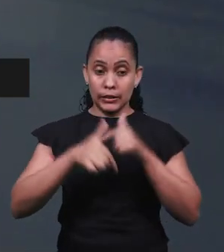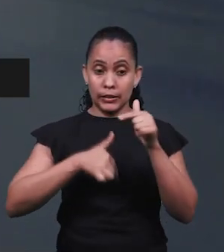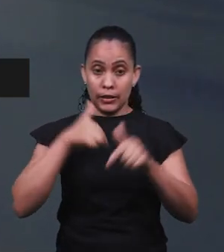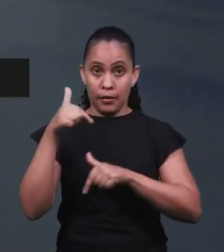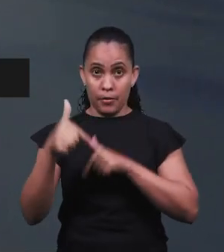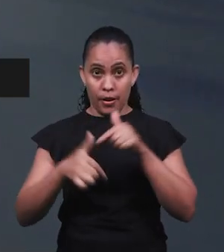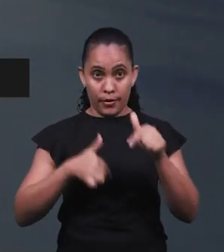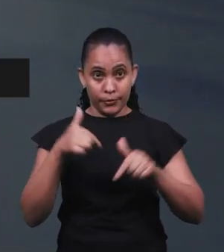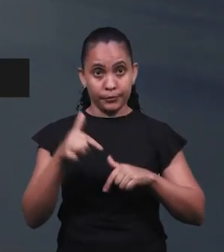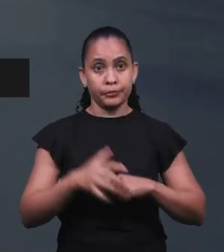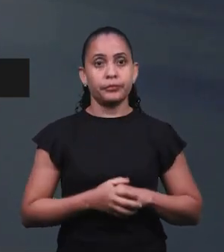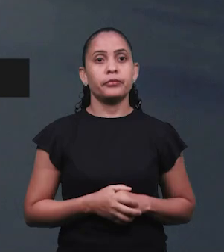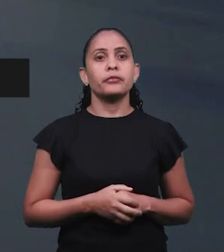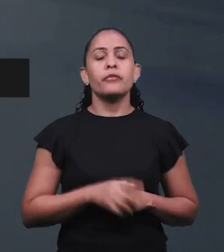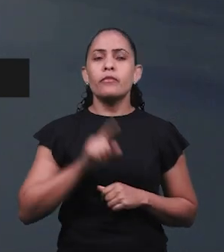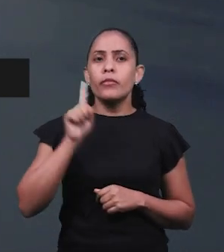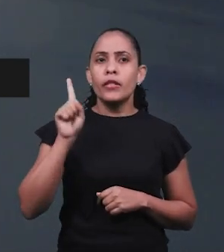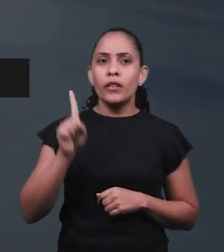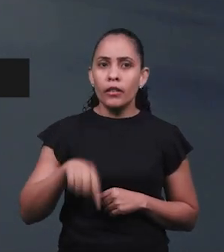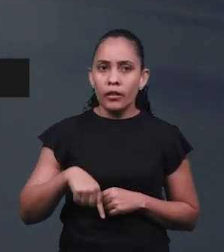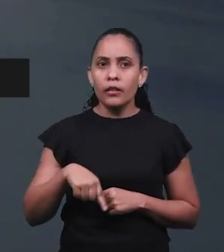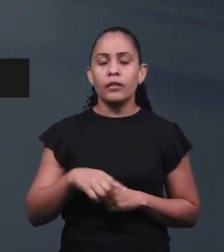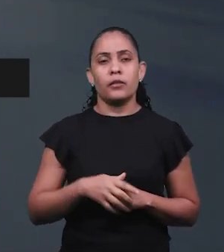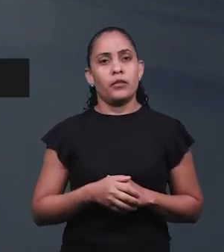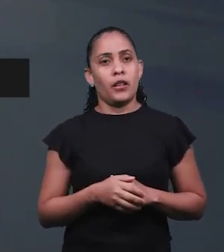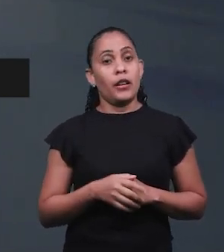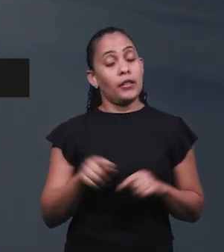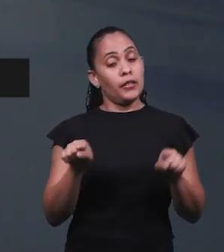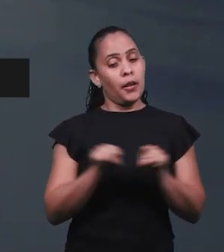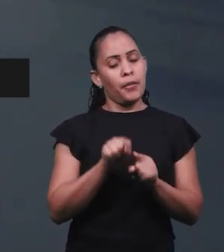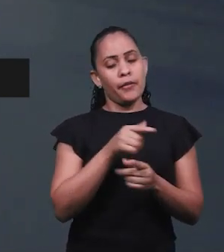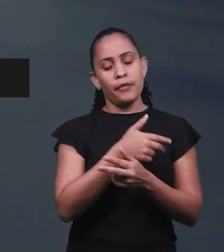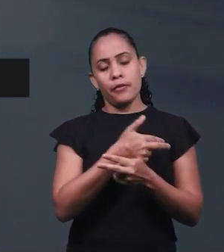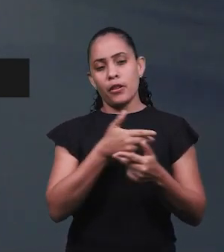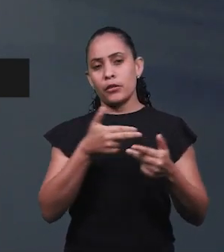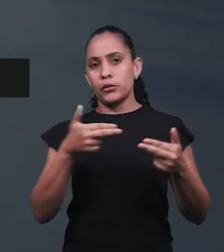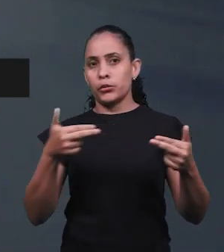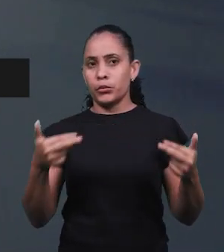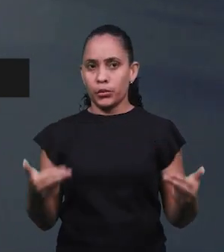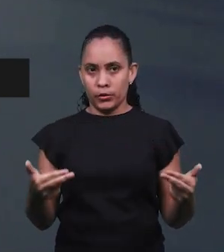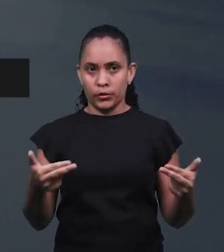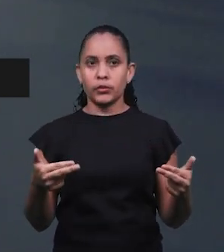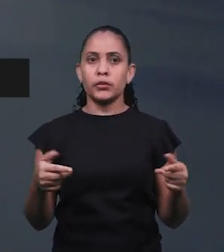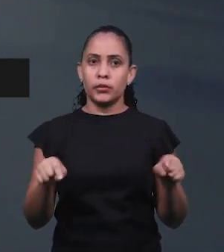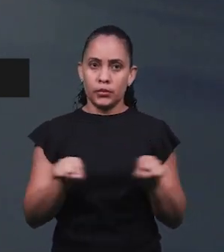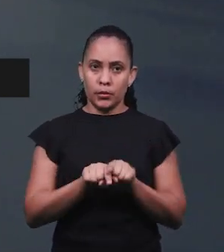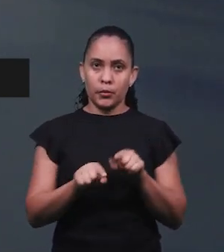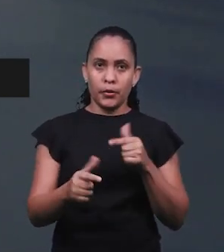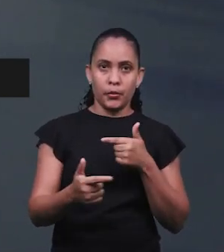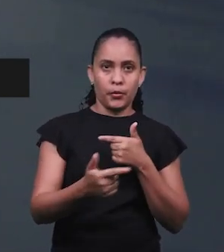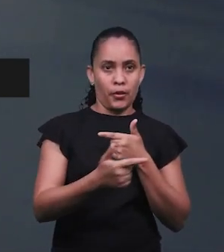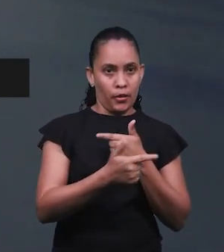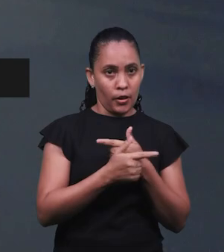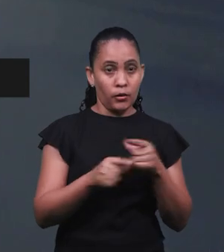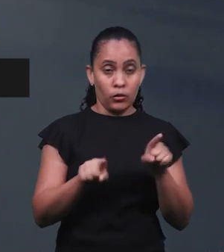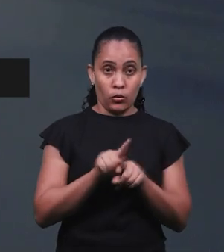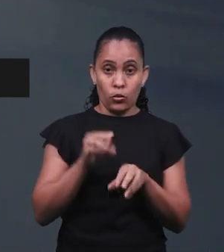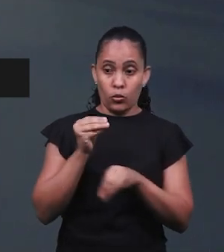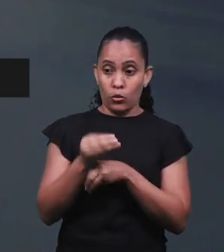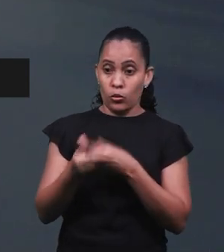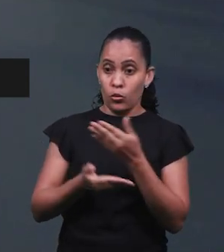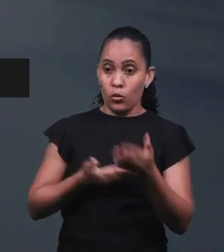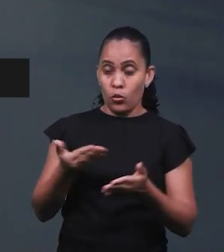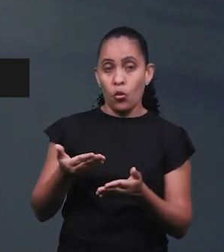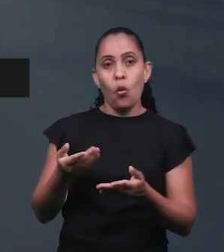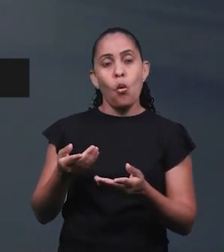nosso organismo e que é em excesso, ele tem várias outras funções, como, por exemplo, o controle da pressão arterial,